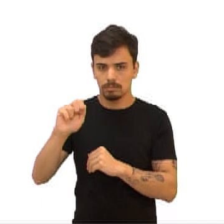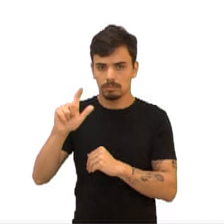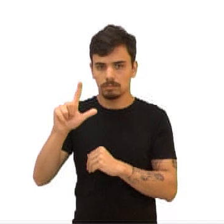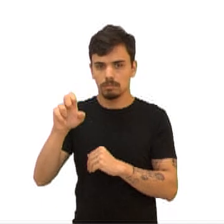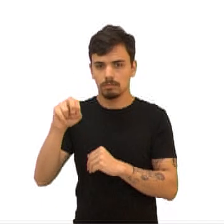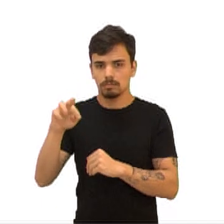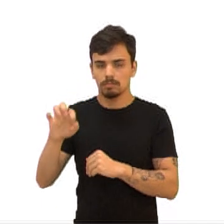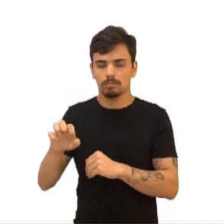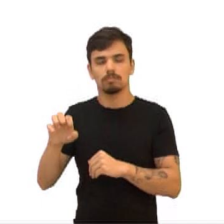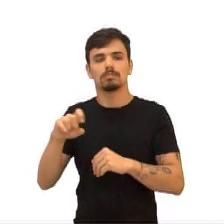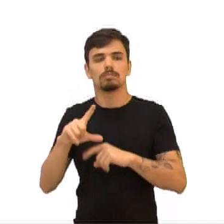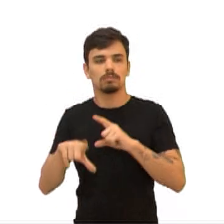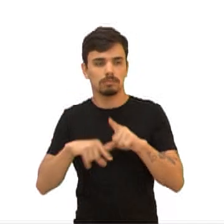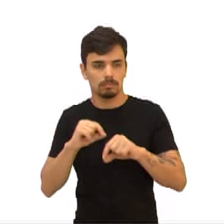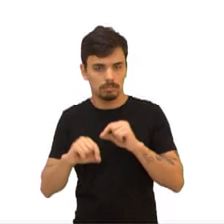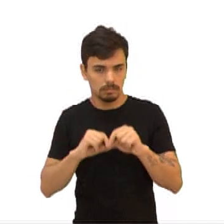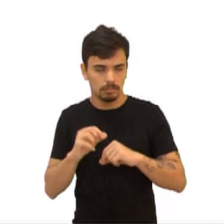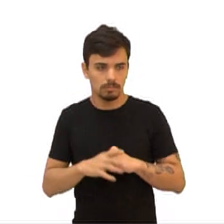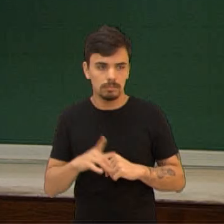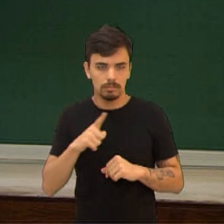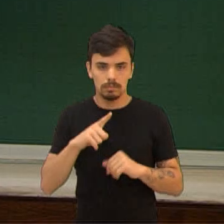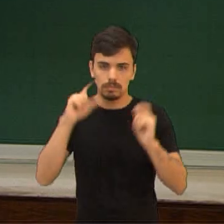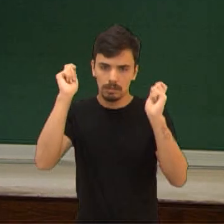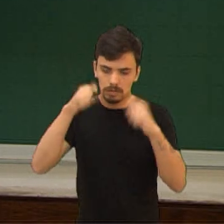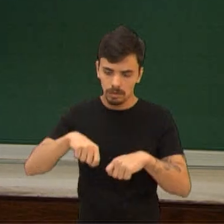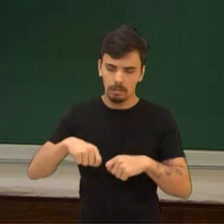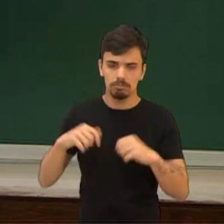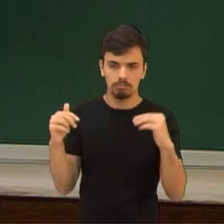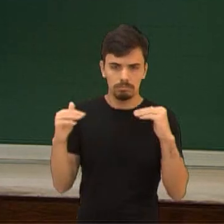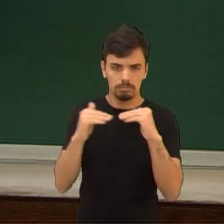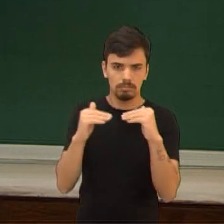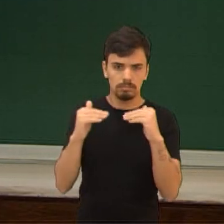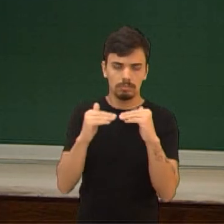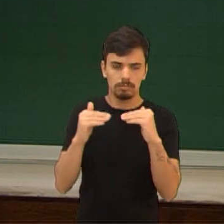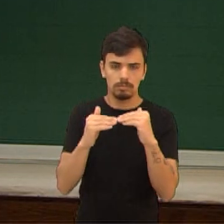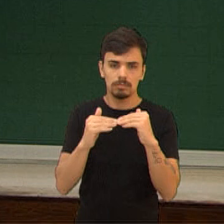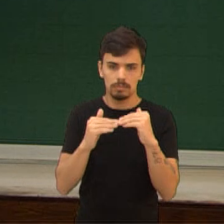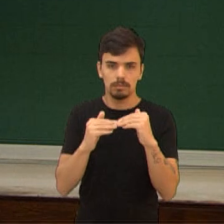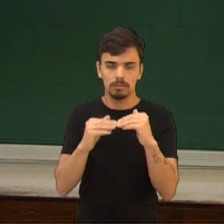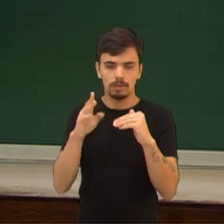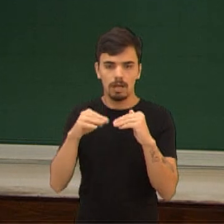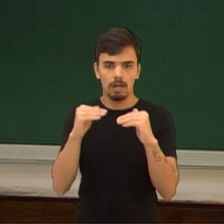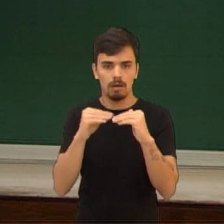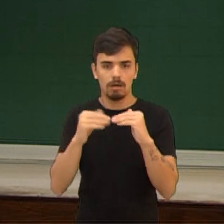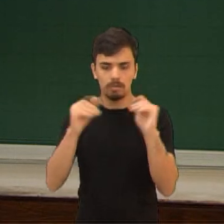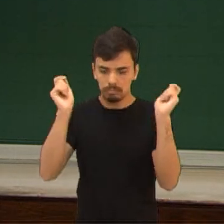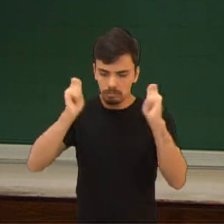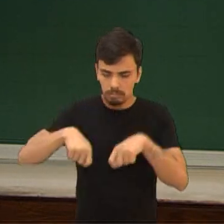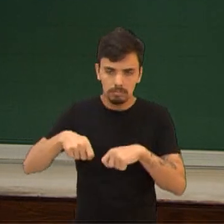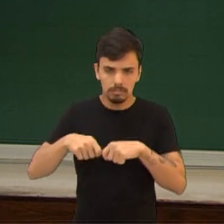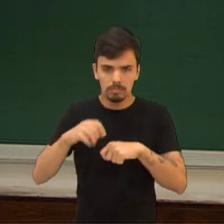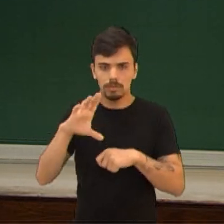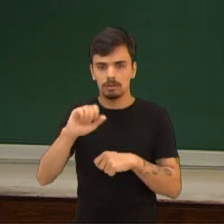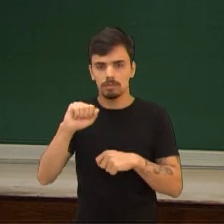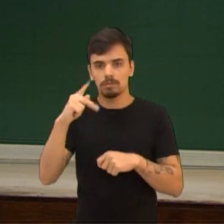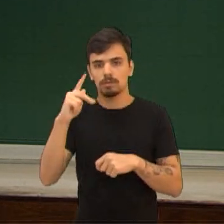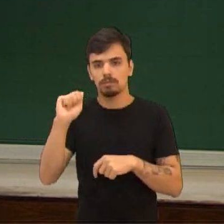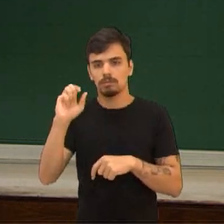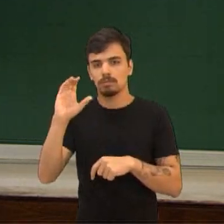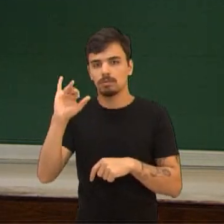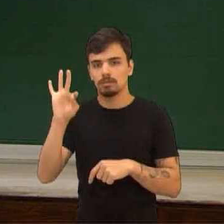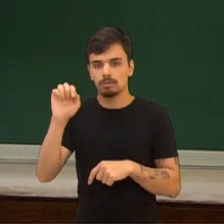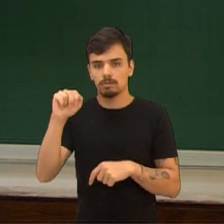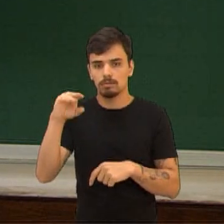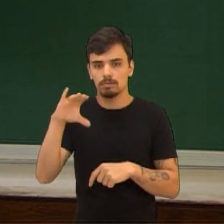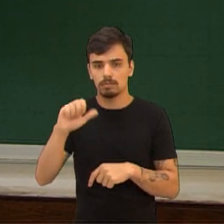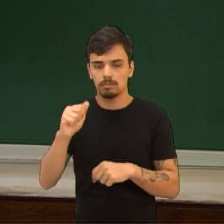dos capacitores, a gente vai trabalhar com a capacitância equivalente, que é uma capacitância que substitui o efeito de um